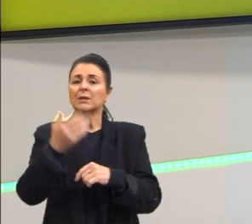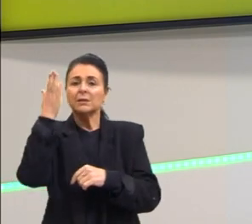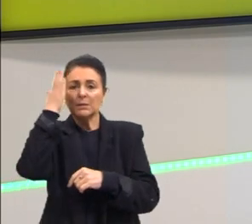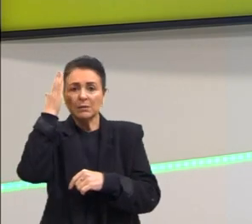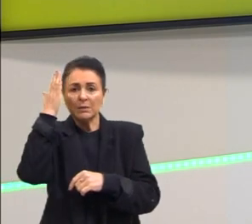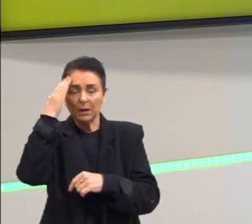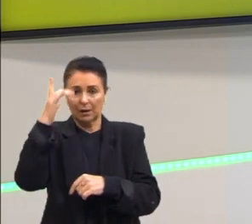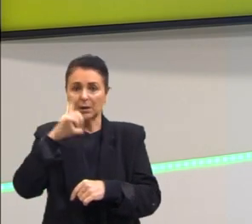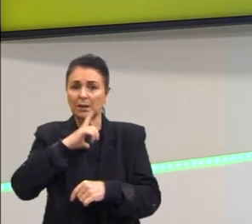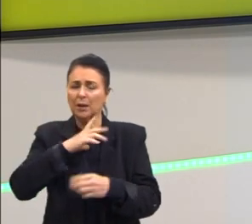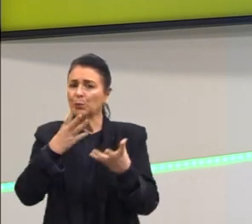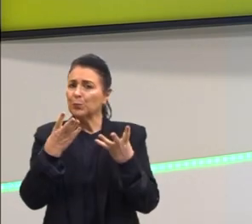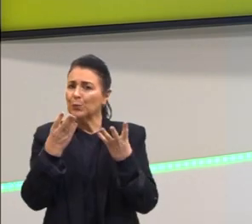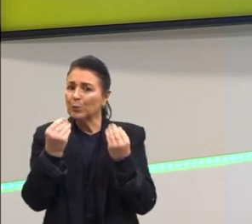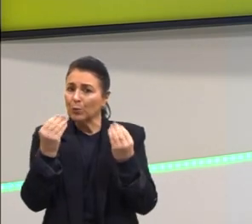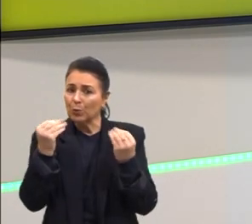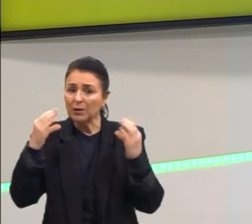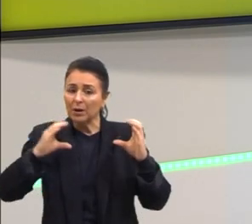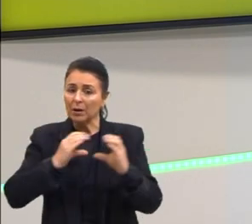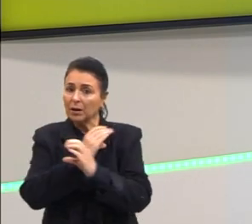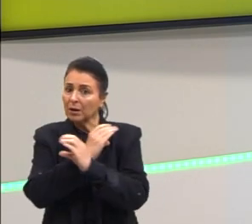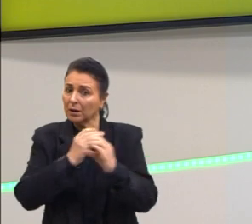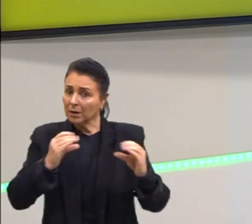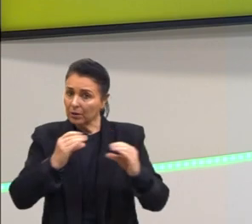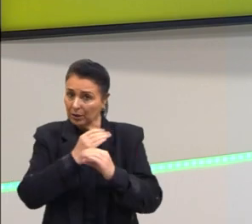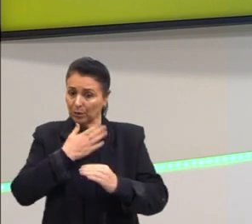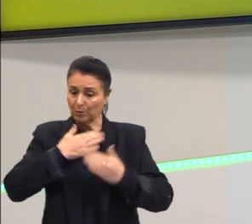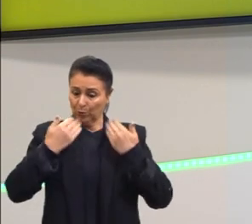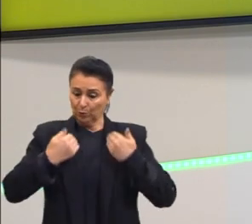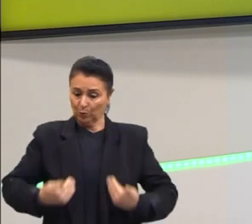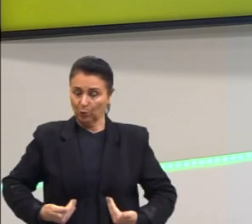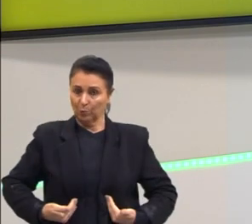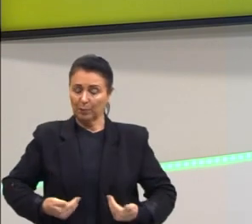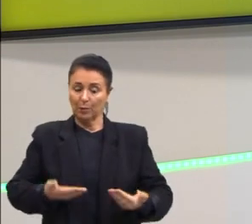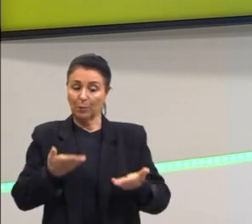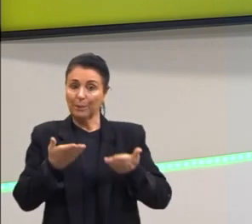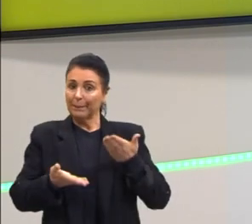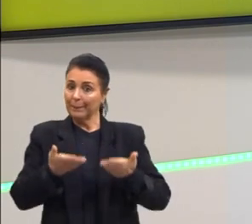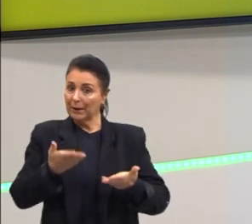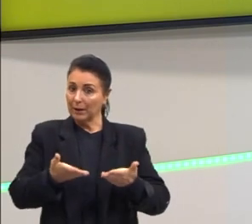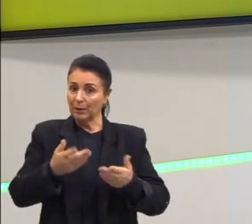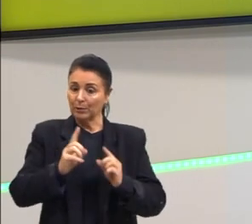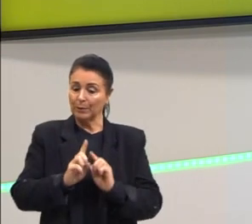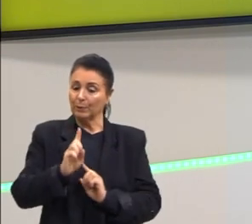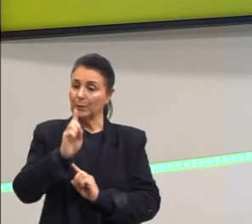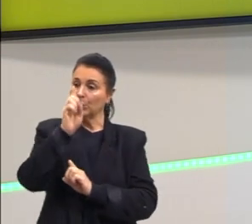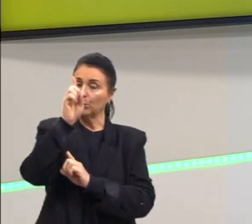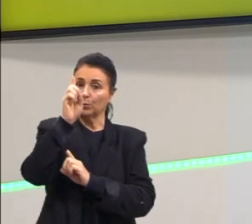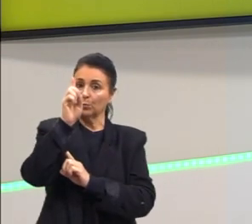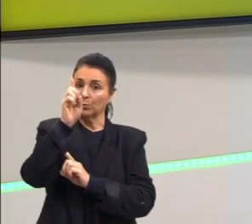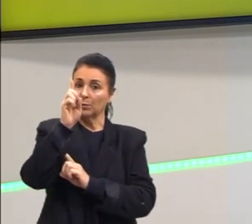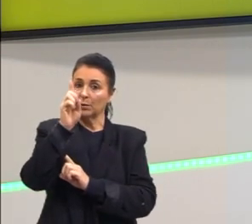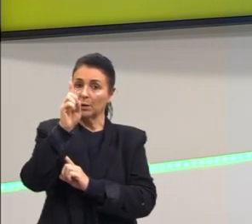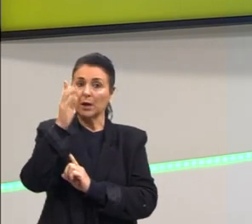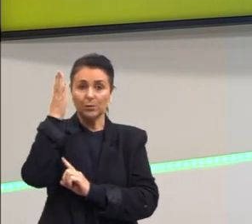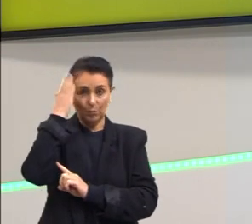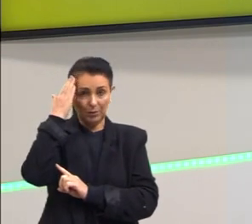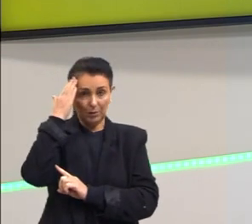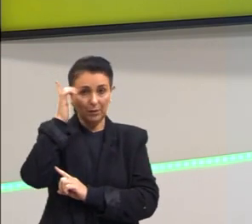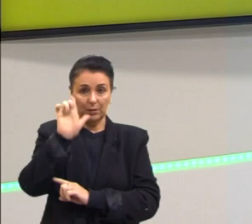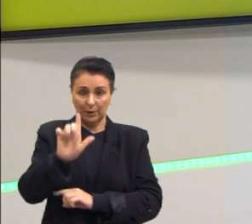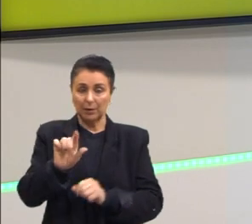excesso de o excesso do que meu organismo precisa pelo meu peso pela minha altura a gente consegue saber e